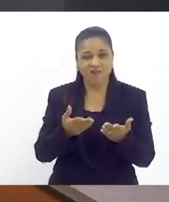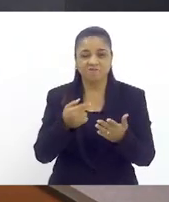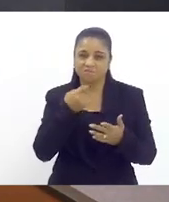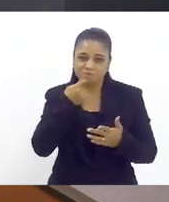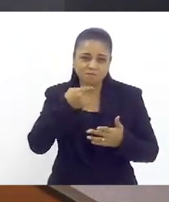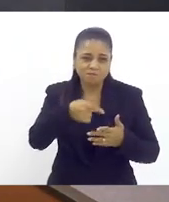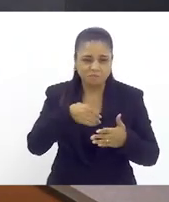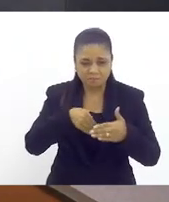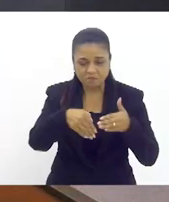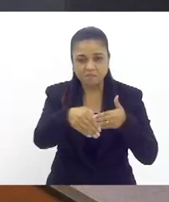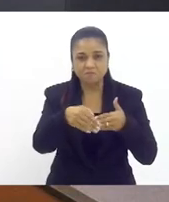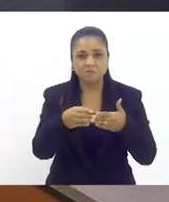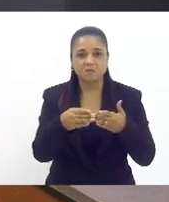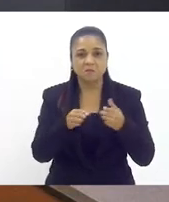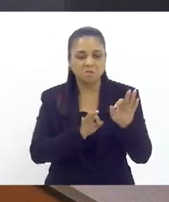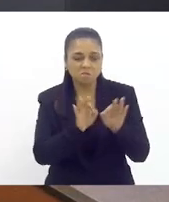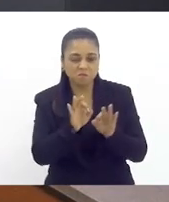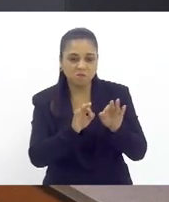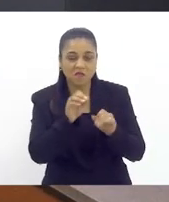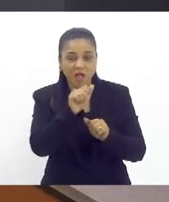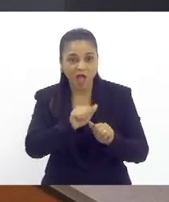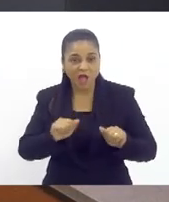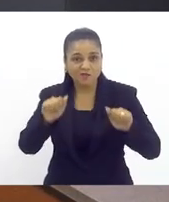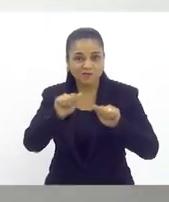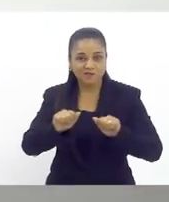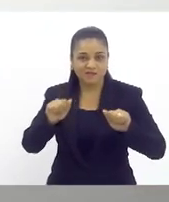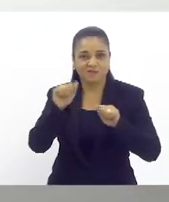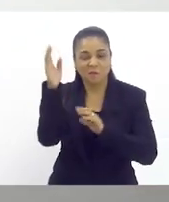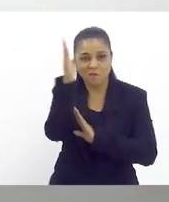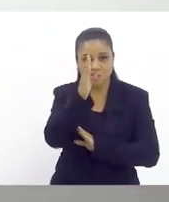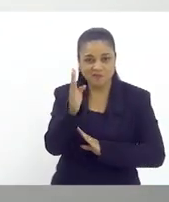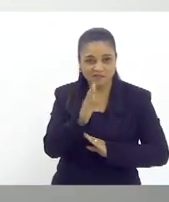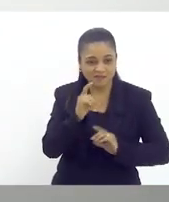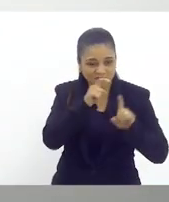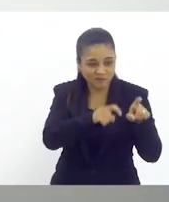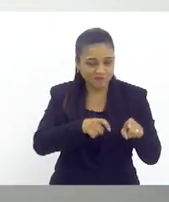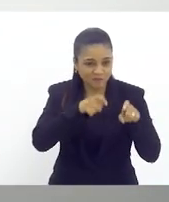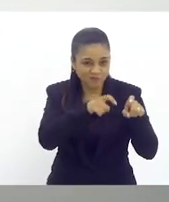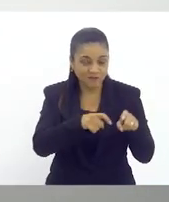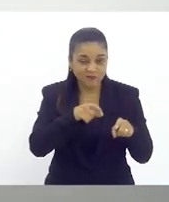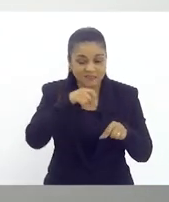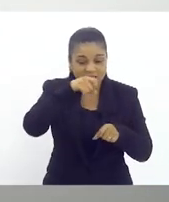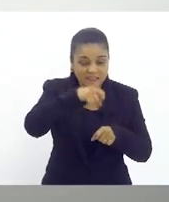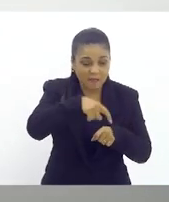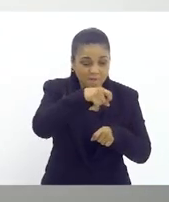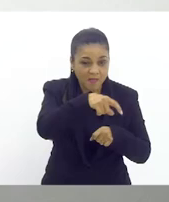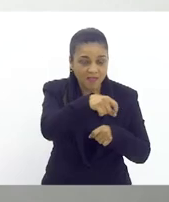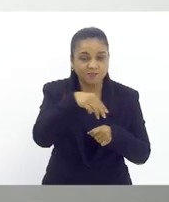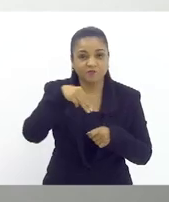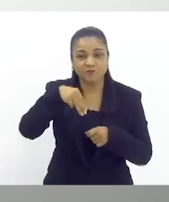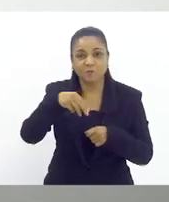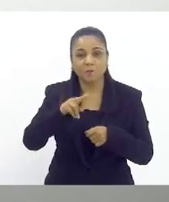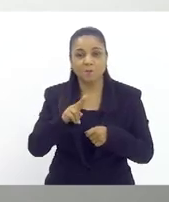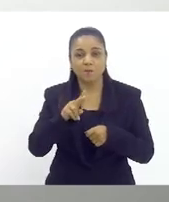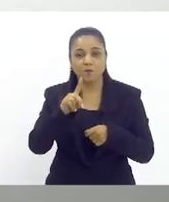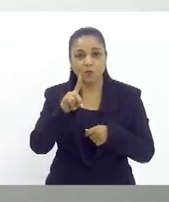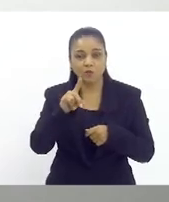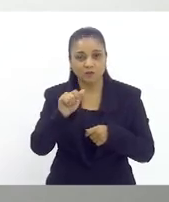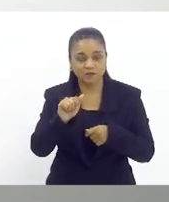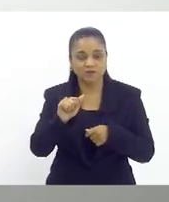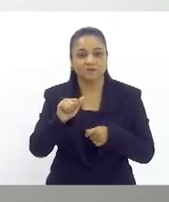conseguiu também montar uma Associação Brasileira de produtores sementes nativas nativas Brasil